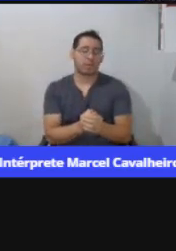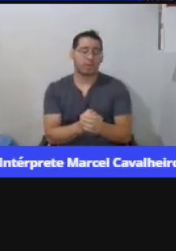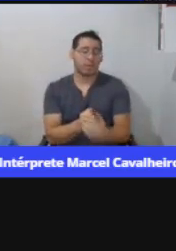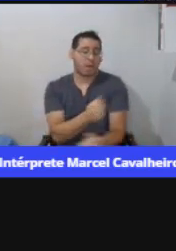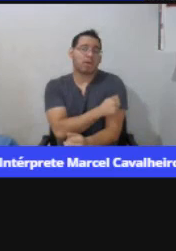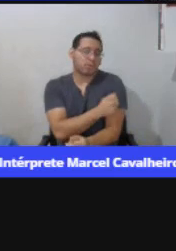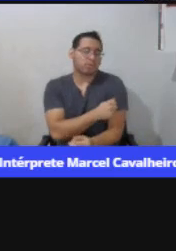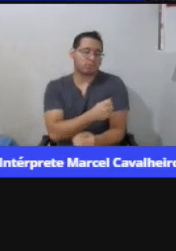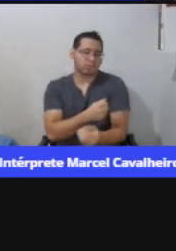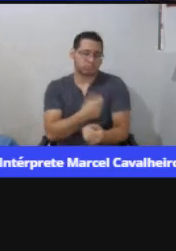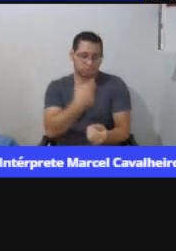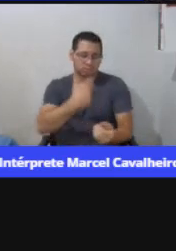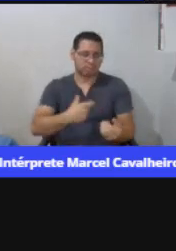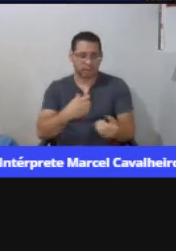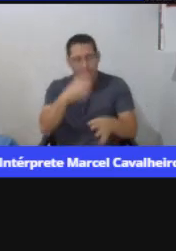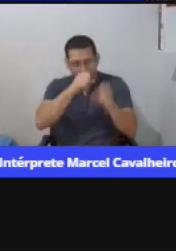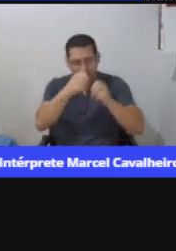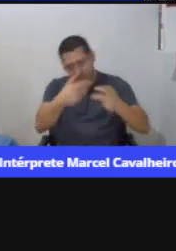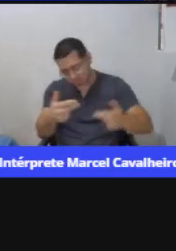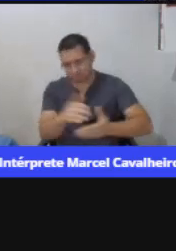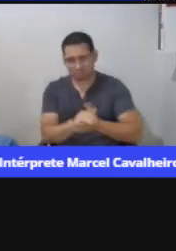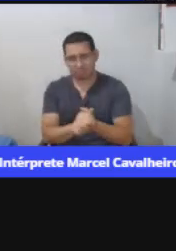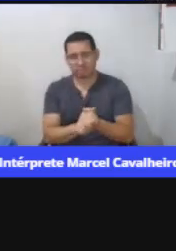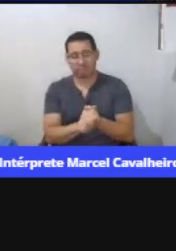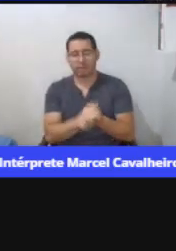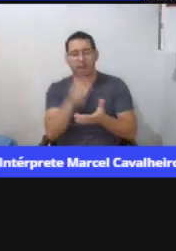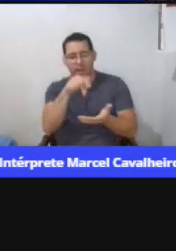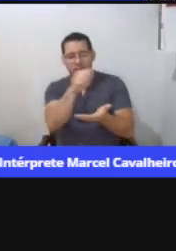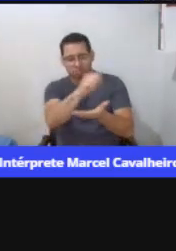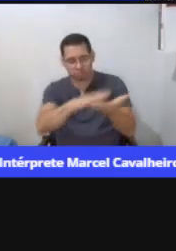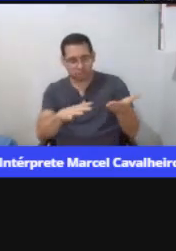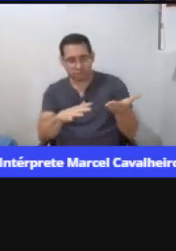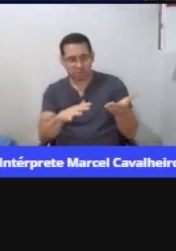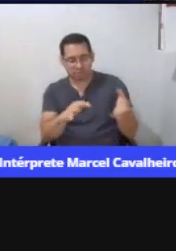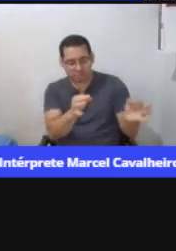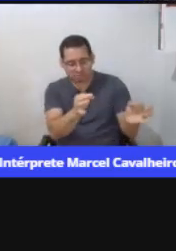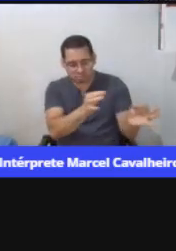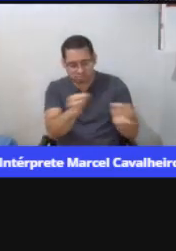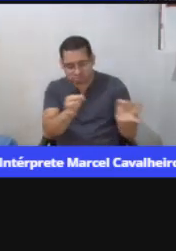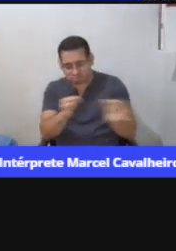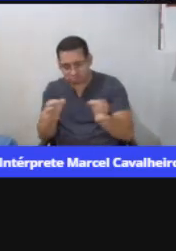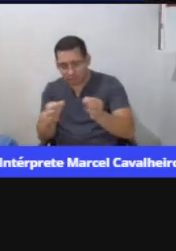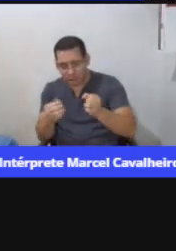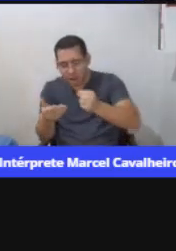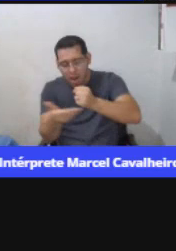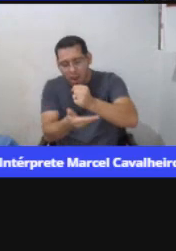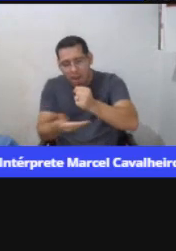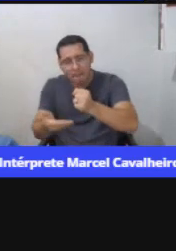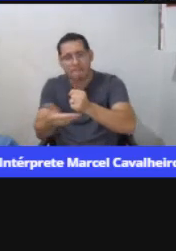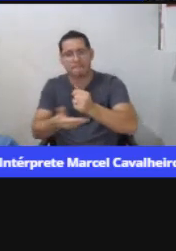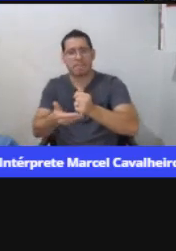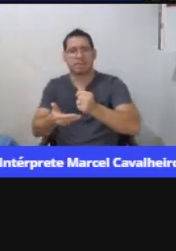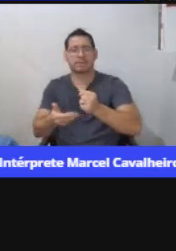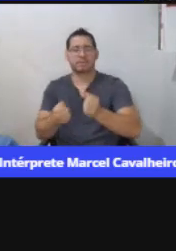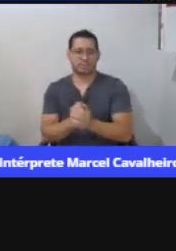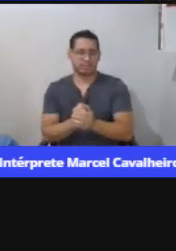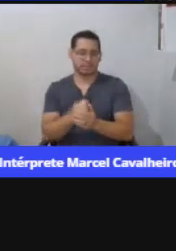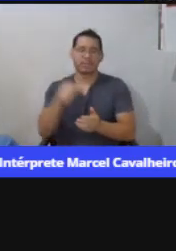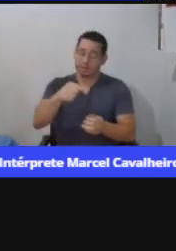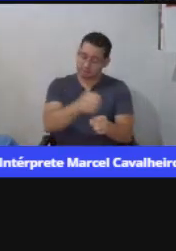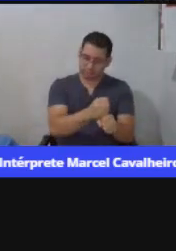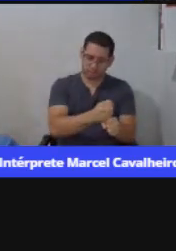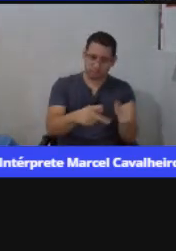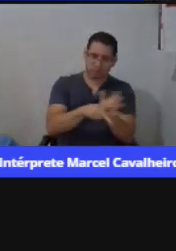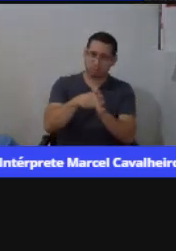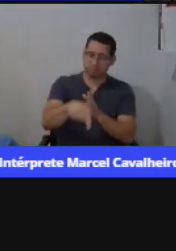vai, através das atividades, vai alinhar a base de reordenação curricular de 2021.